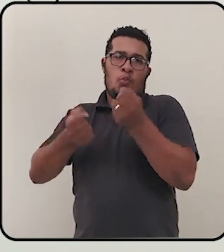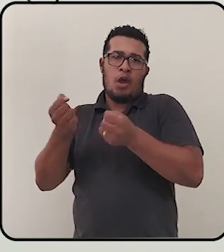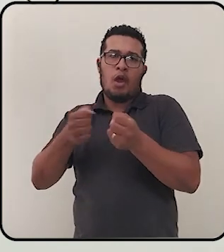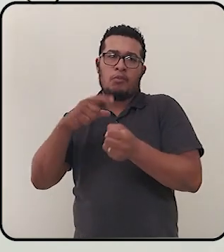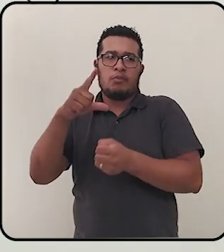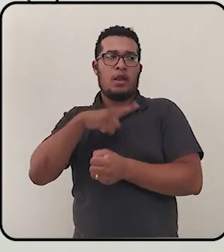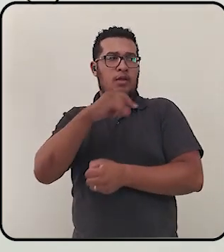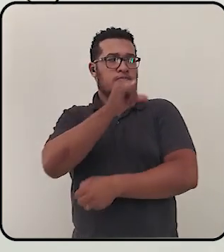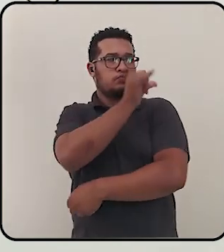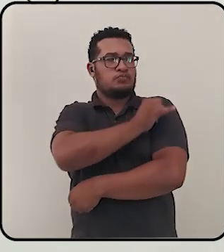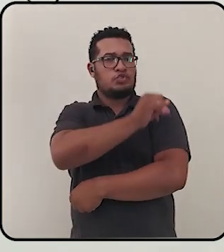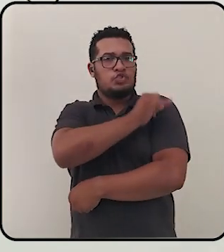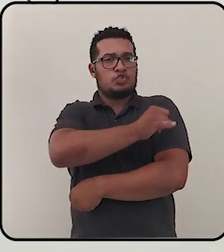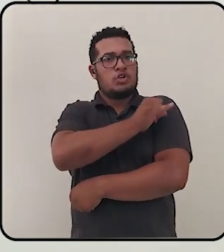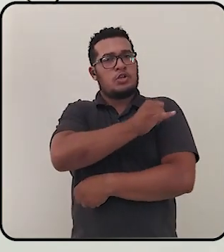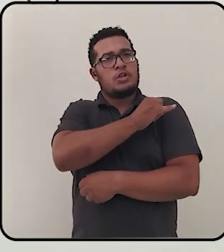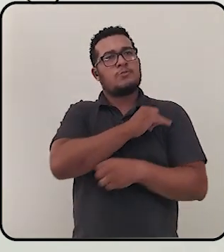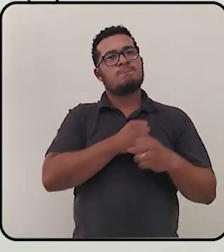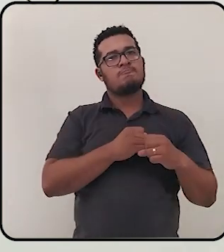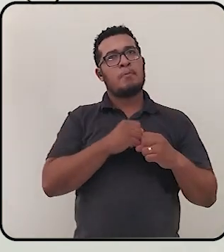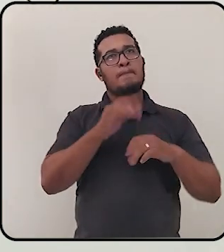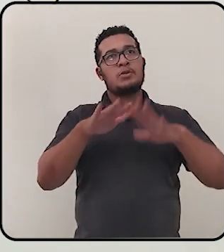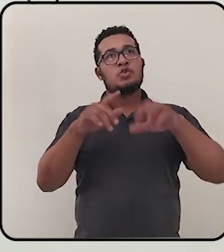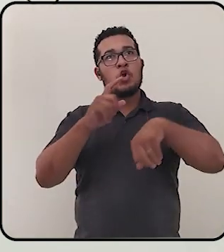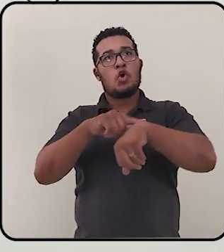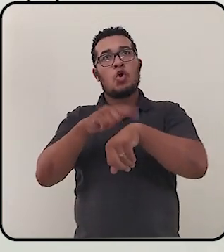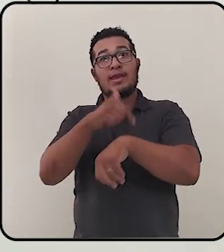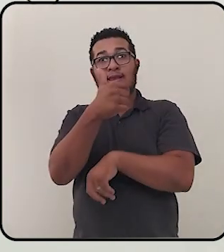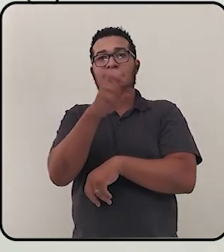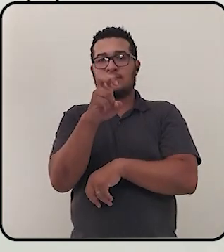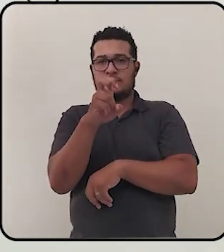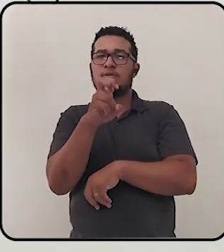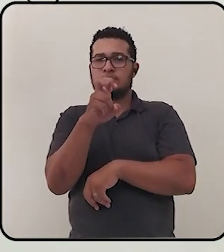O móvel saiu do Rio de Janeiro, ali representado pelo RJ,